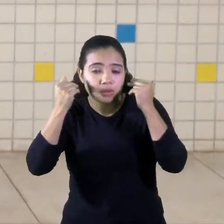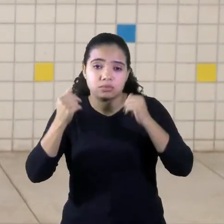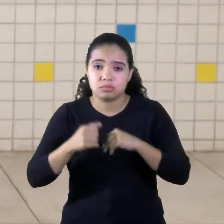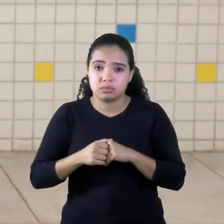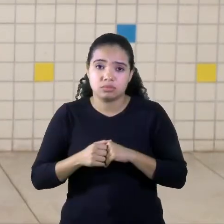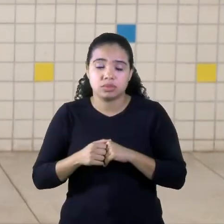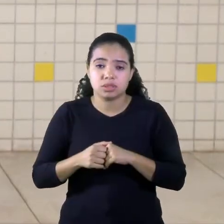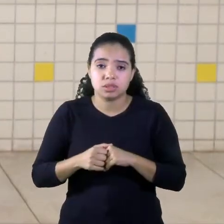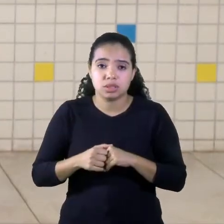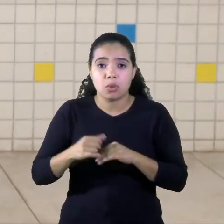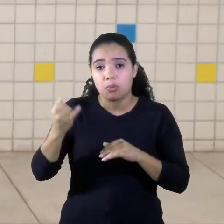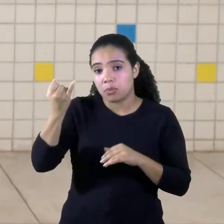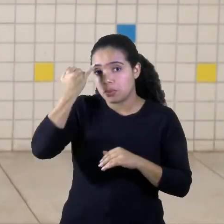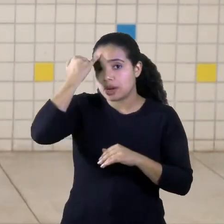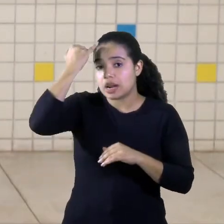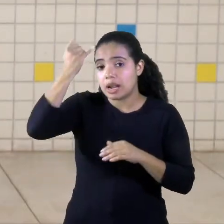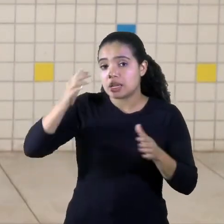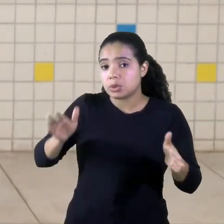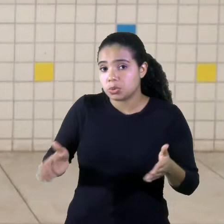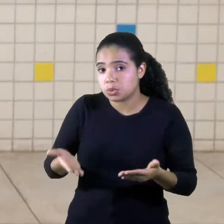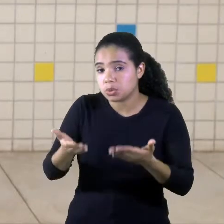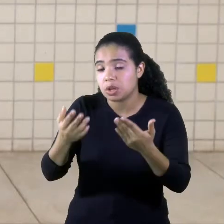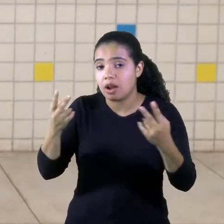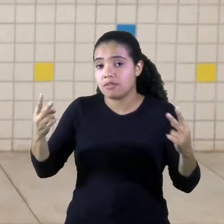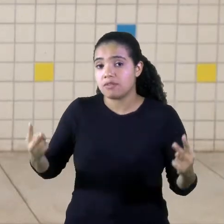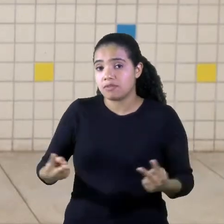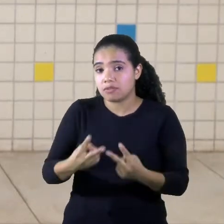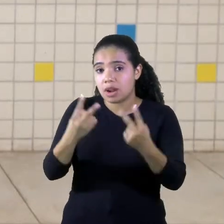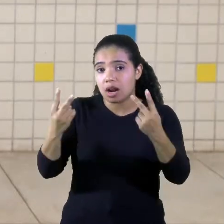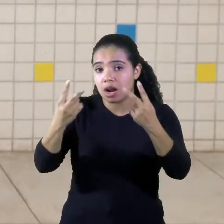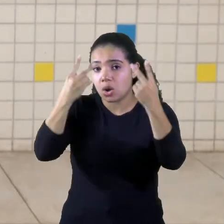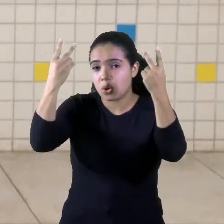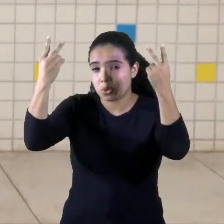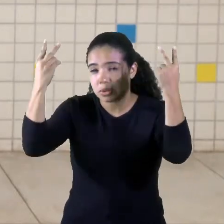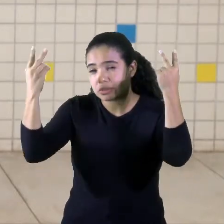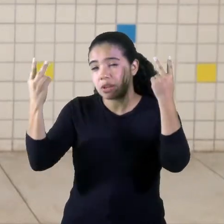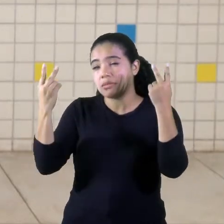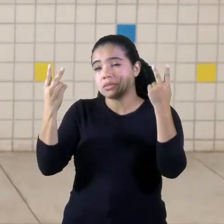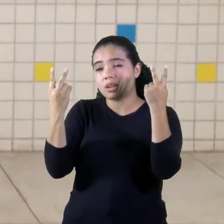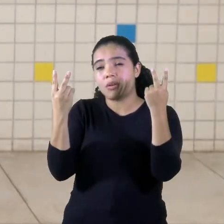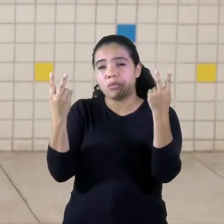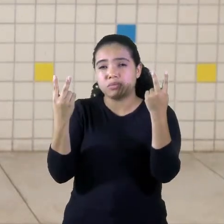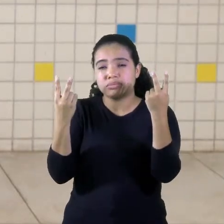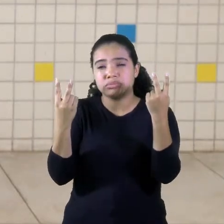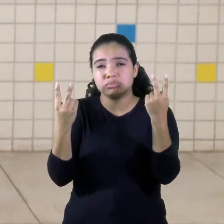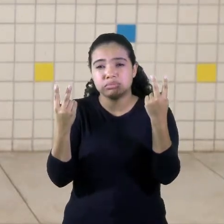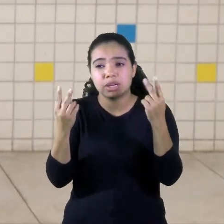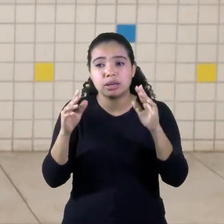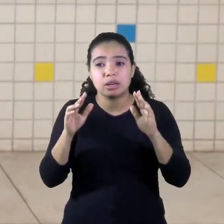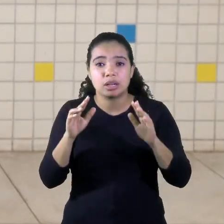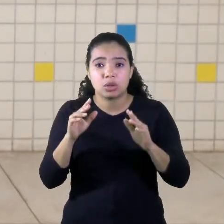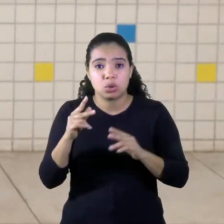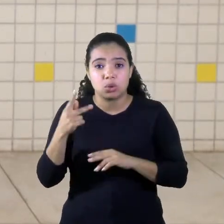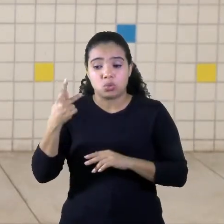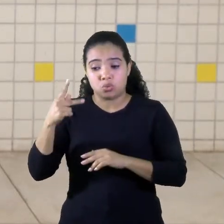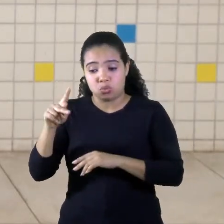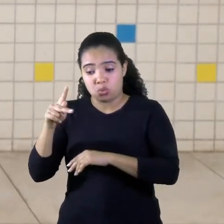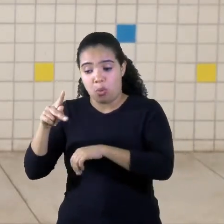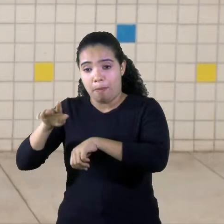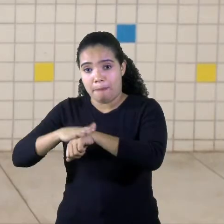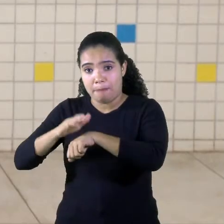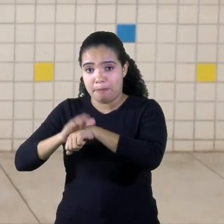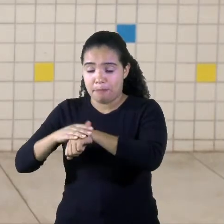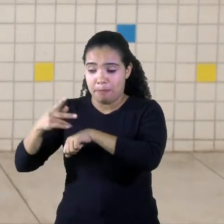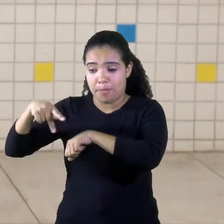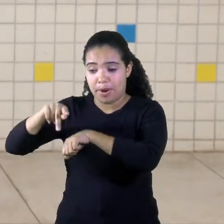ideia que incentivava a valorização exagerada só da sua nação. E os